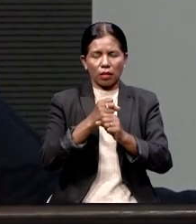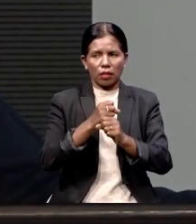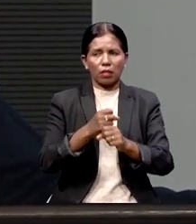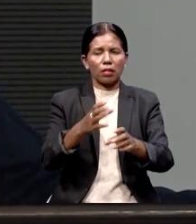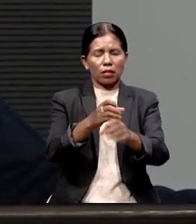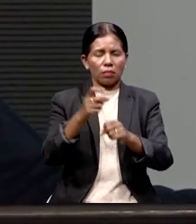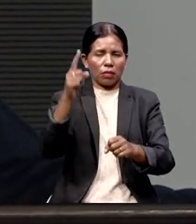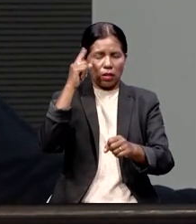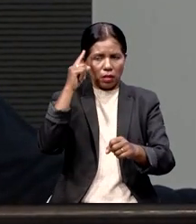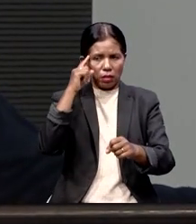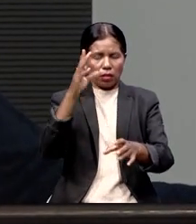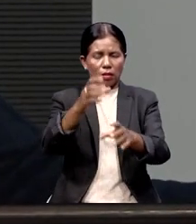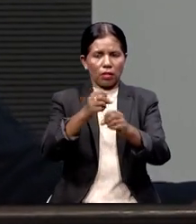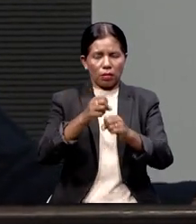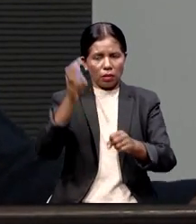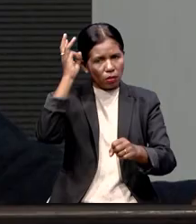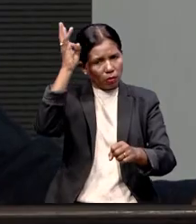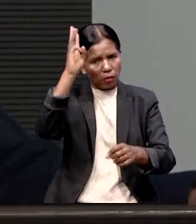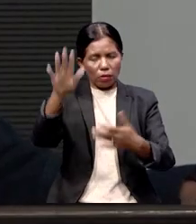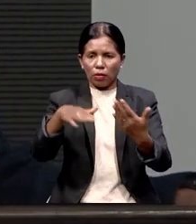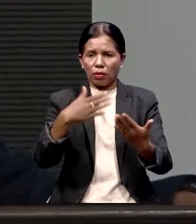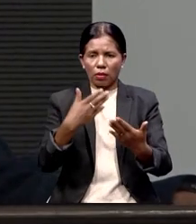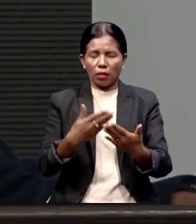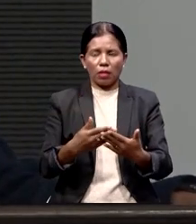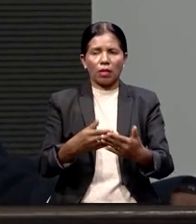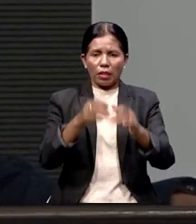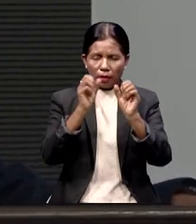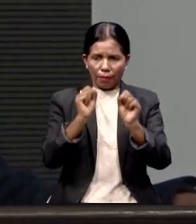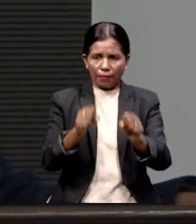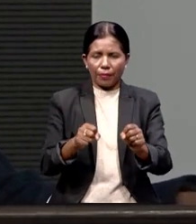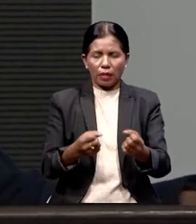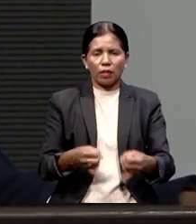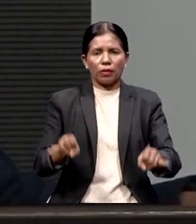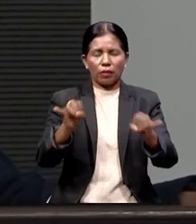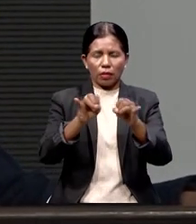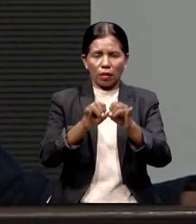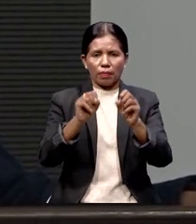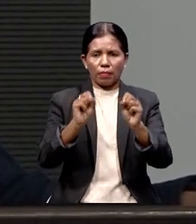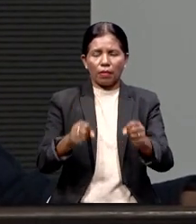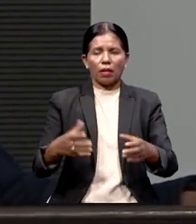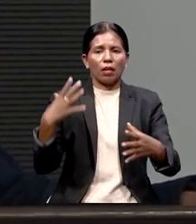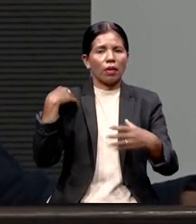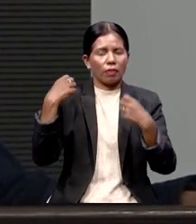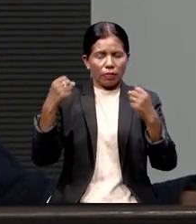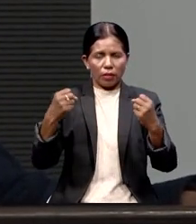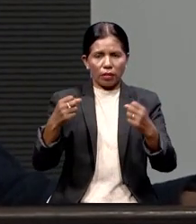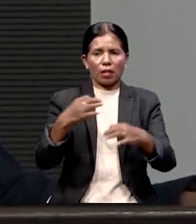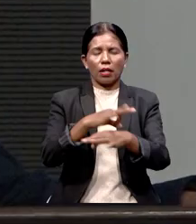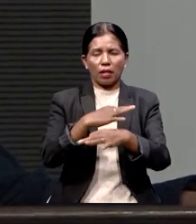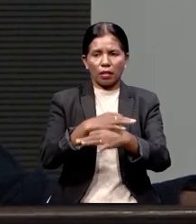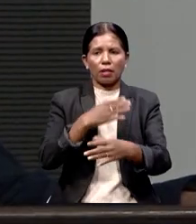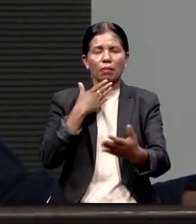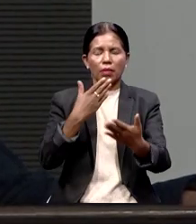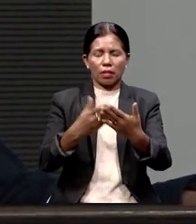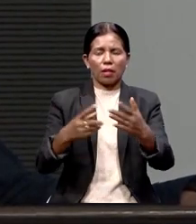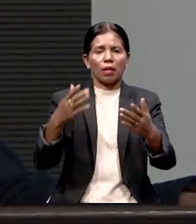hanoi, no simo preocupação em soto roto, a tu nune, instituição da ne pele forte, no radia, radia